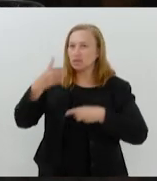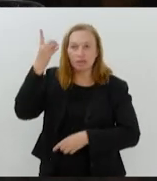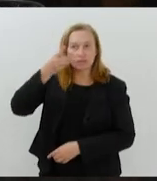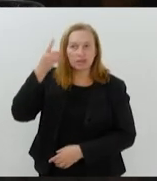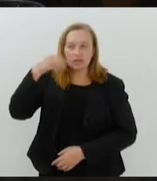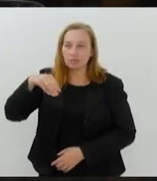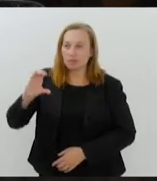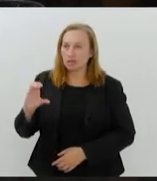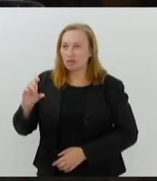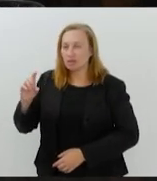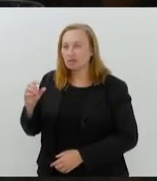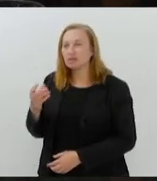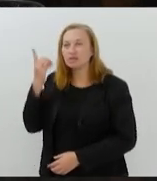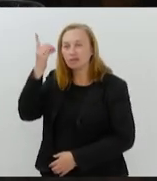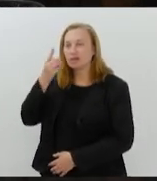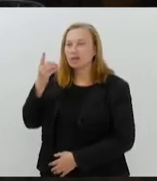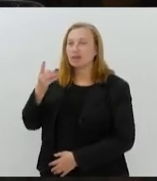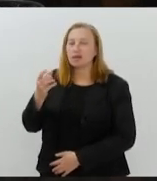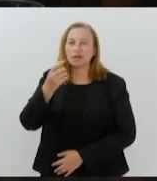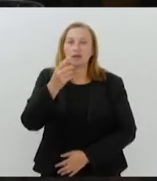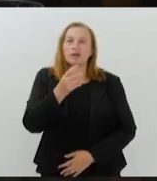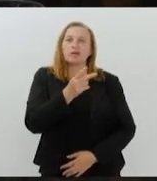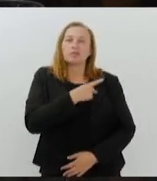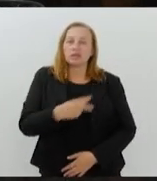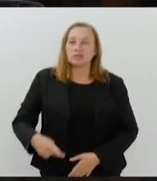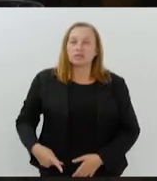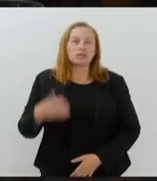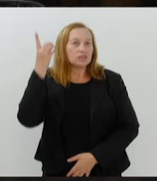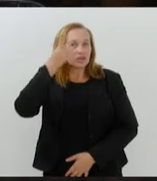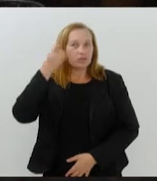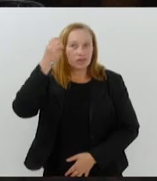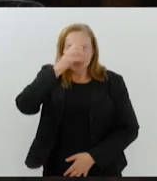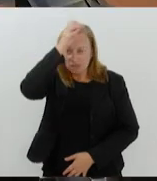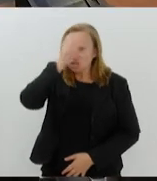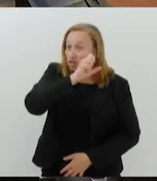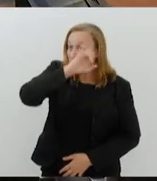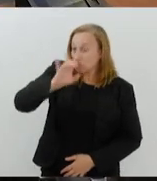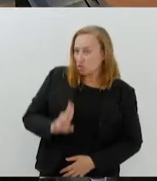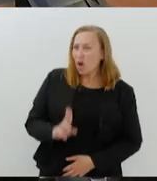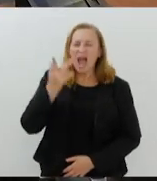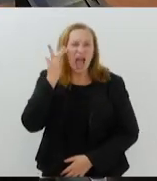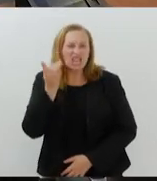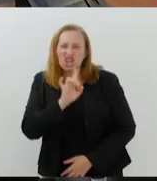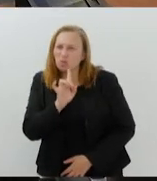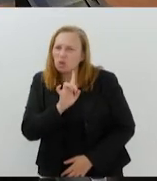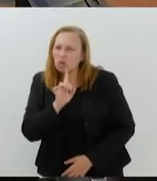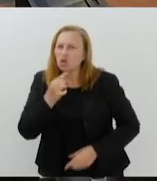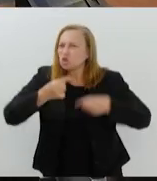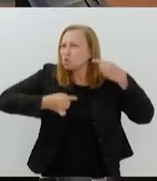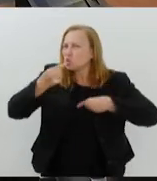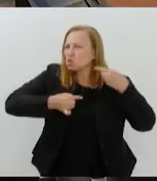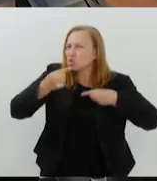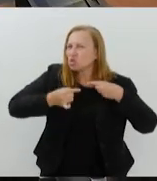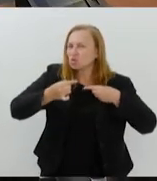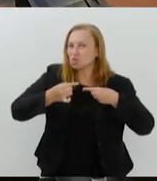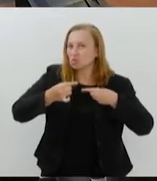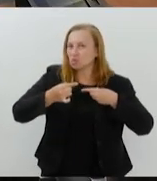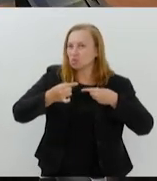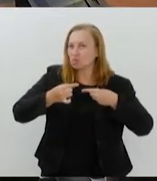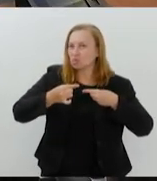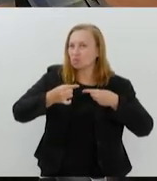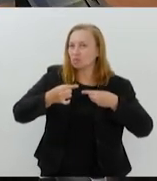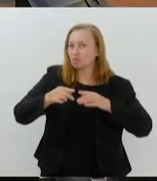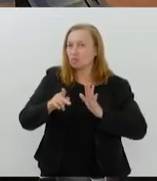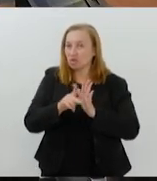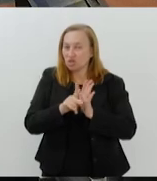Carlos Mink. Presidenta, deputada Tia Ju, Vossa Excelência acha que eu não ia discutir um projeto desse, primeiro sob a vossa